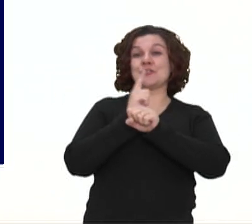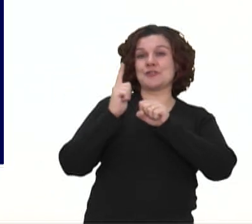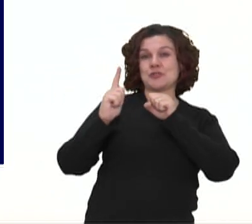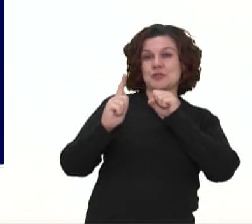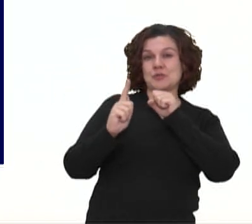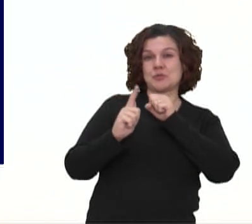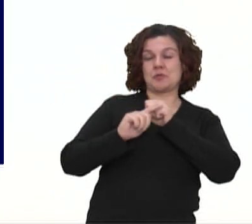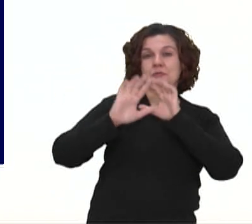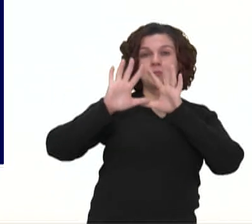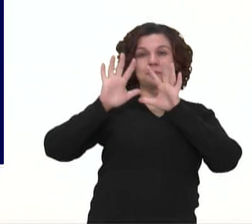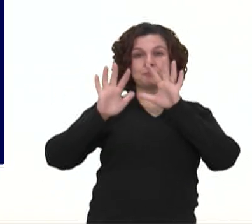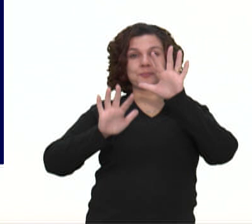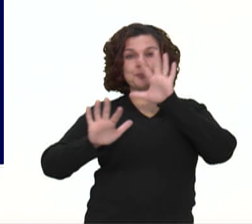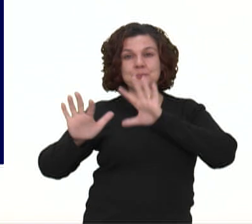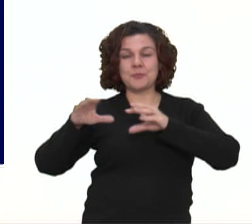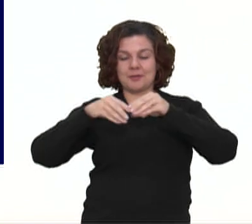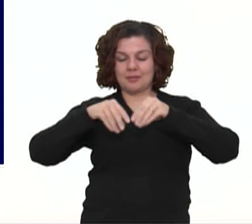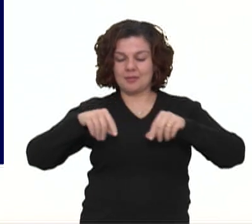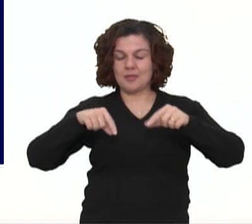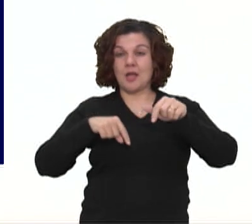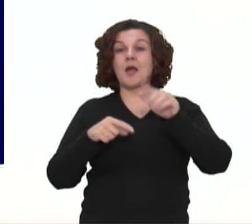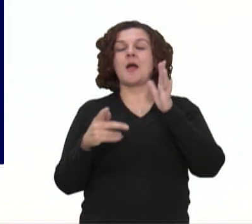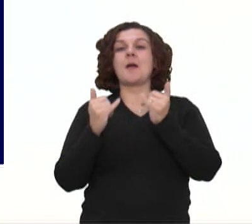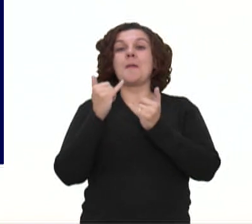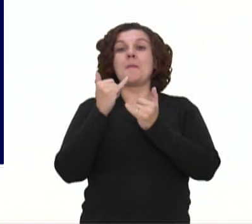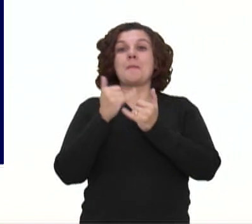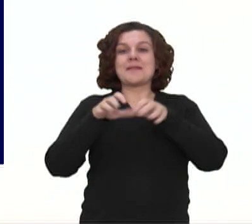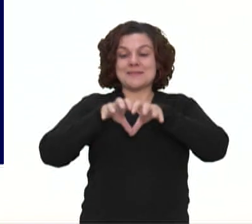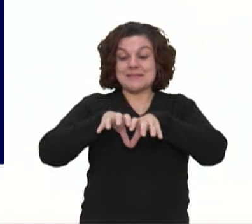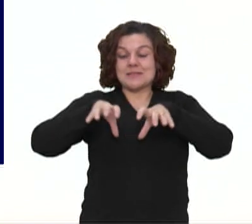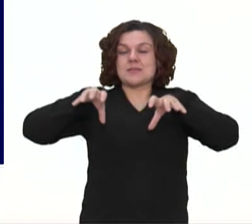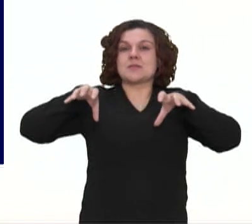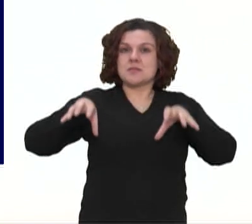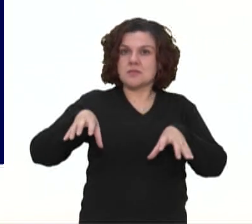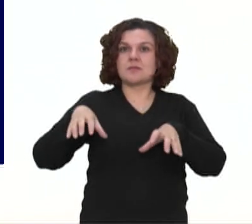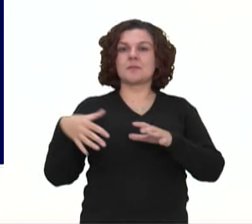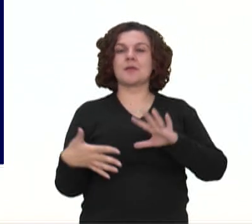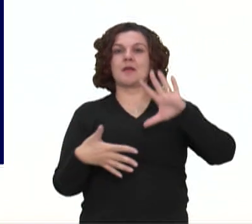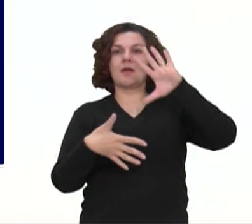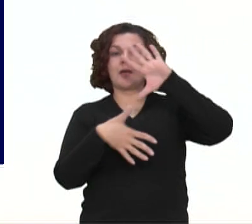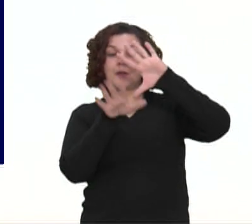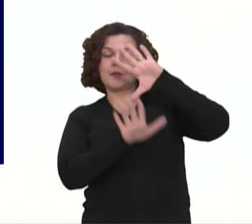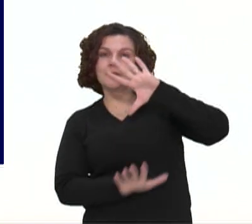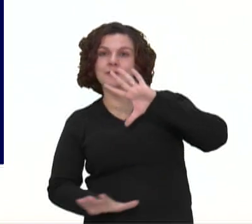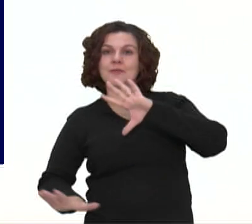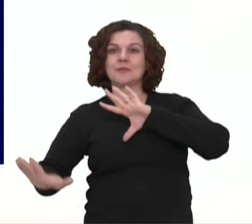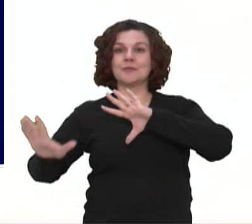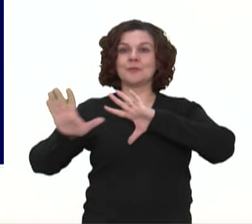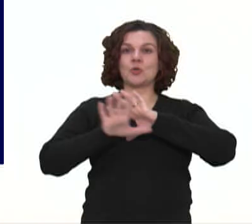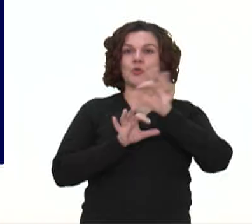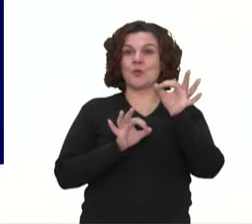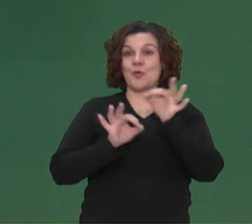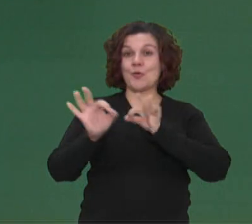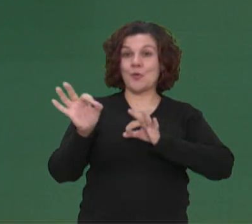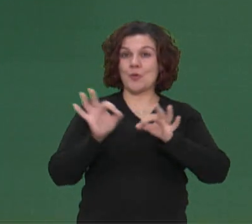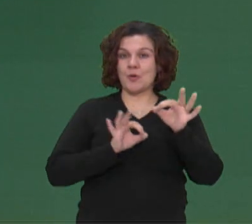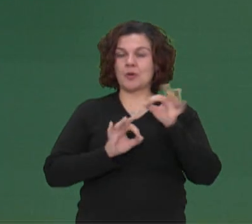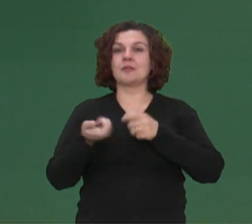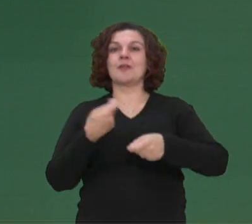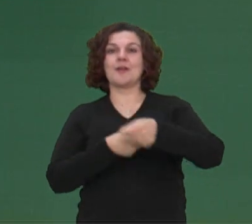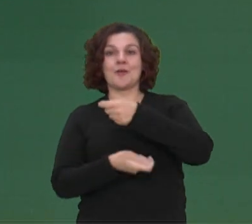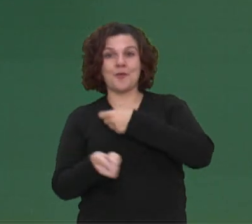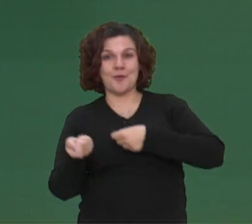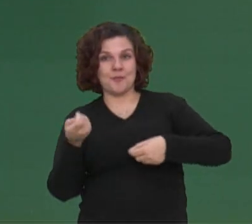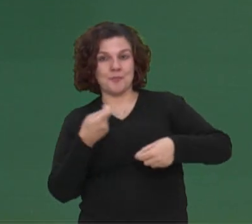justificam, na verdade, acabam sendo um grande divisor de água para toda a questão